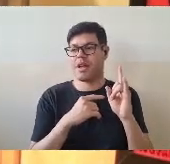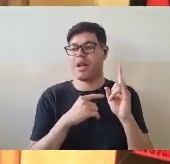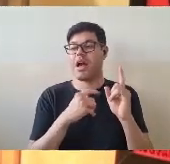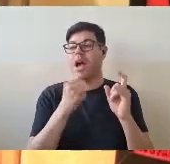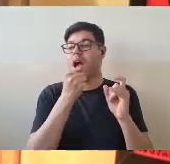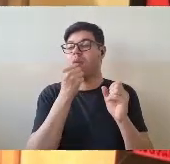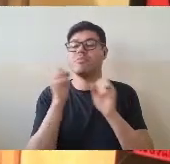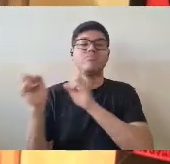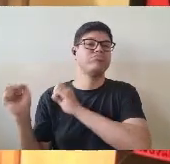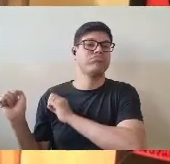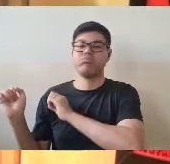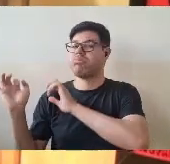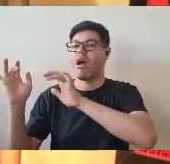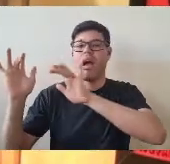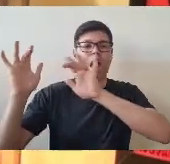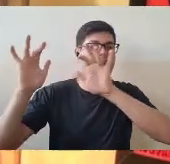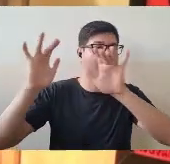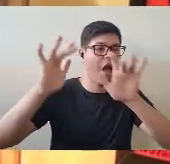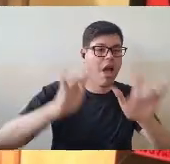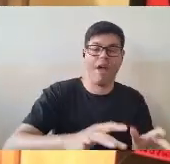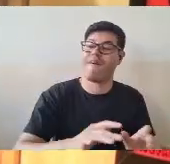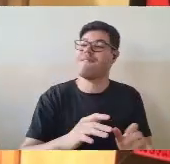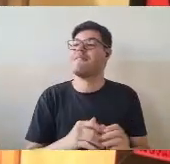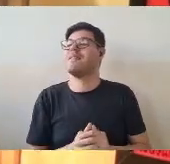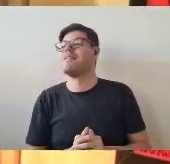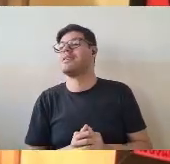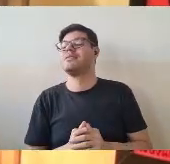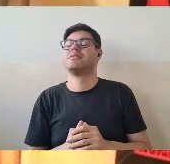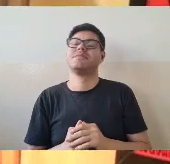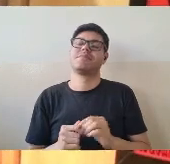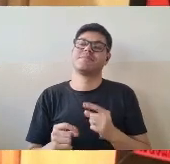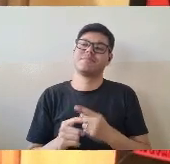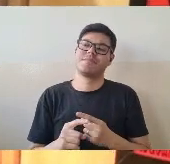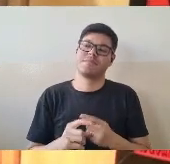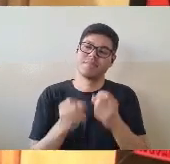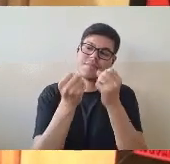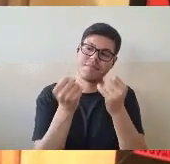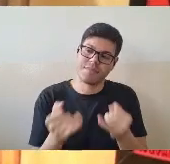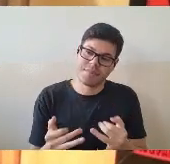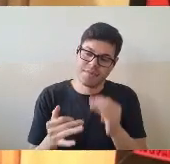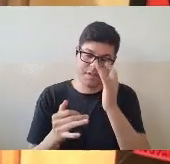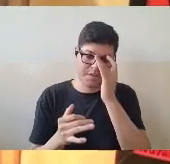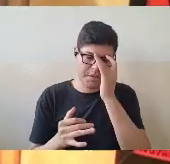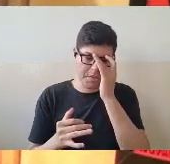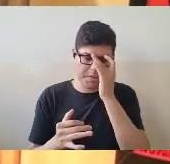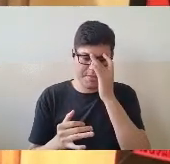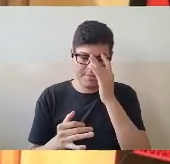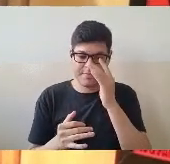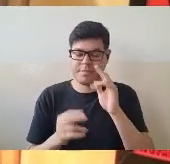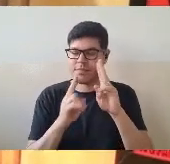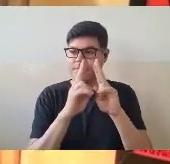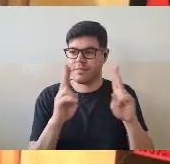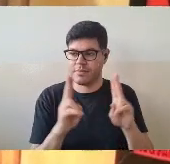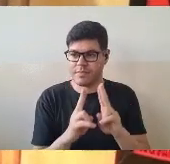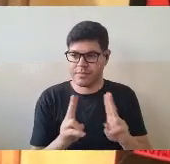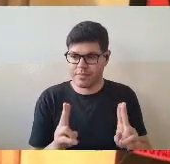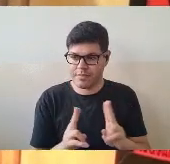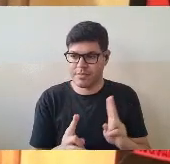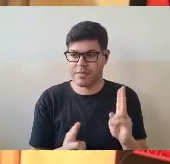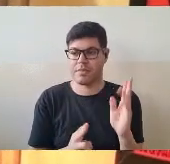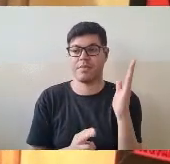acho que é a primeira laje do prédio do hospital. Sim. Nós fomos lá. A Unimed hoje, o senhor